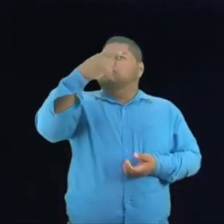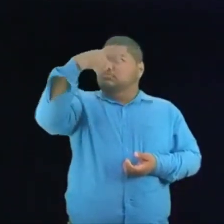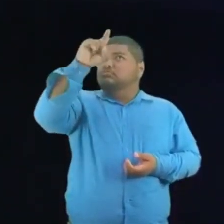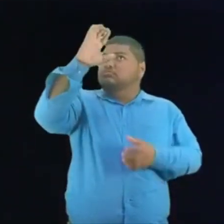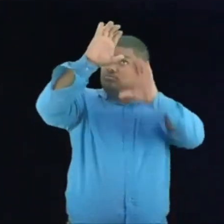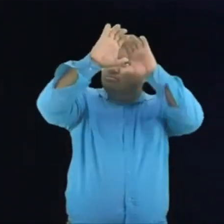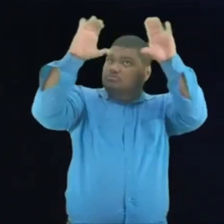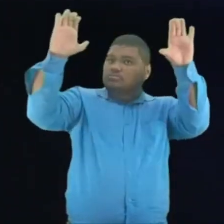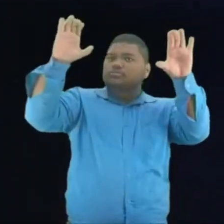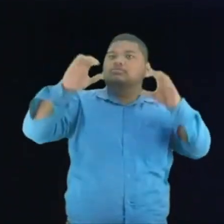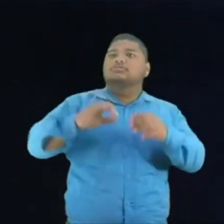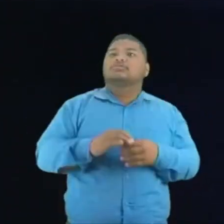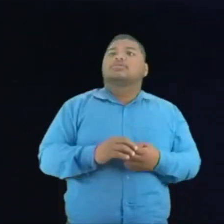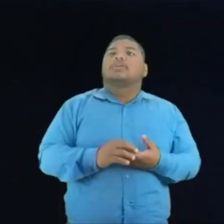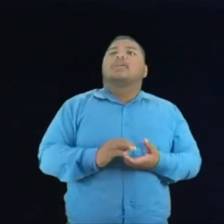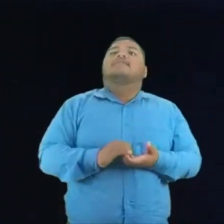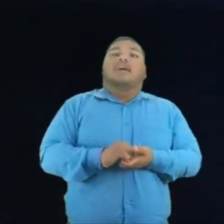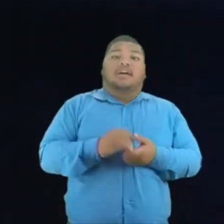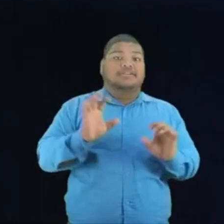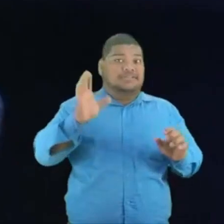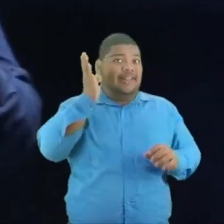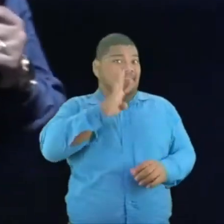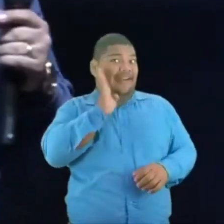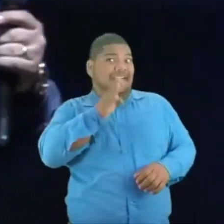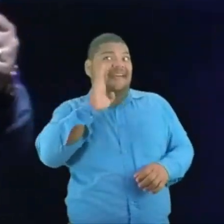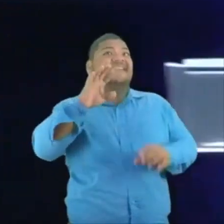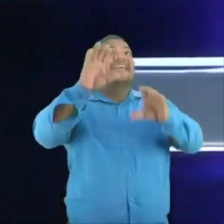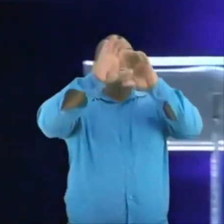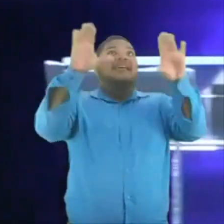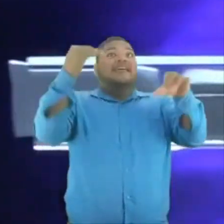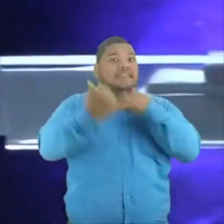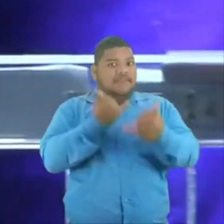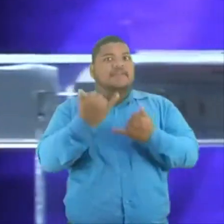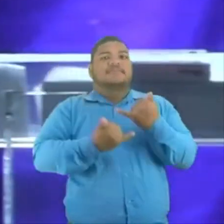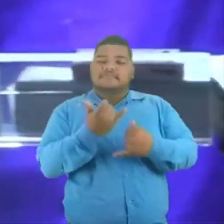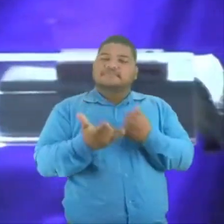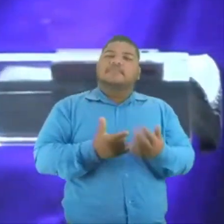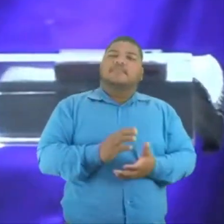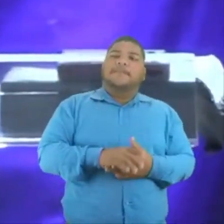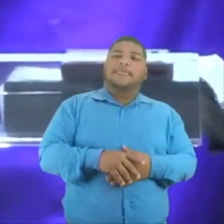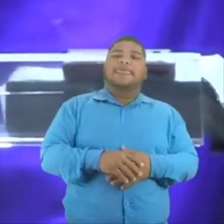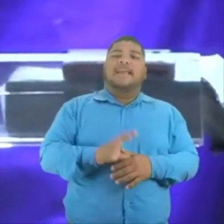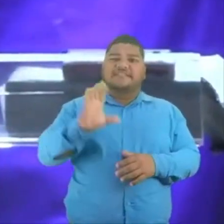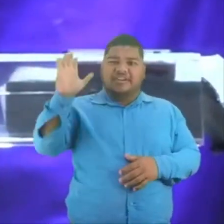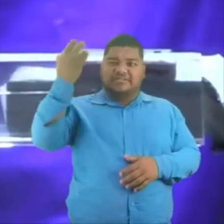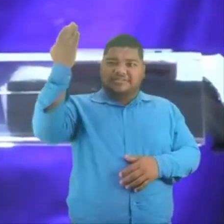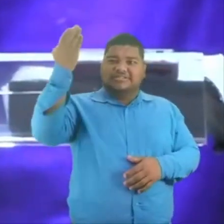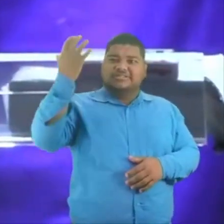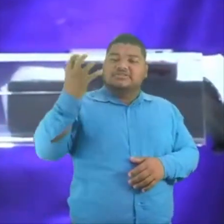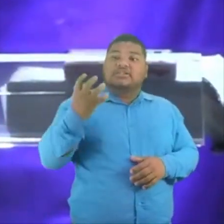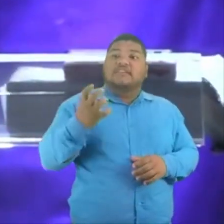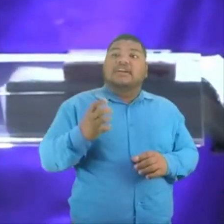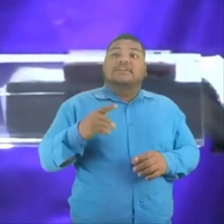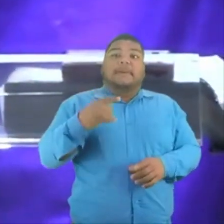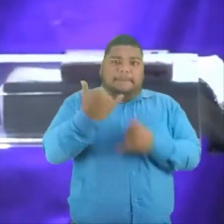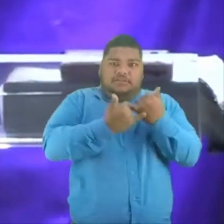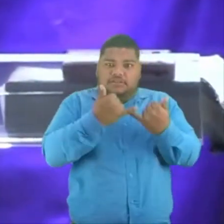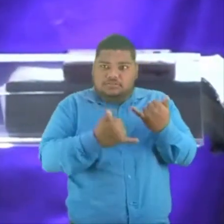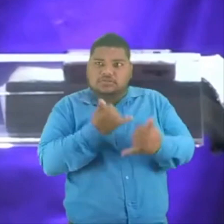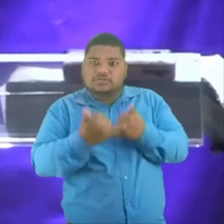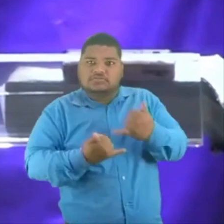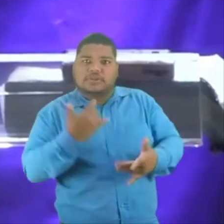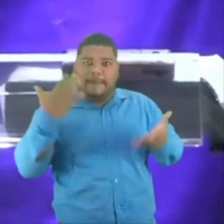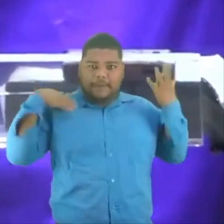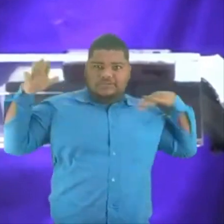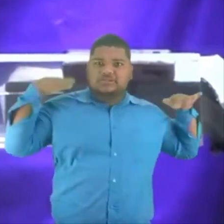estar. Aí, vai ser legal? Vai, nós vamos brincar, vamos brincar lá. Vai acontecer, vai ter brincadeira, vai ter passeio,